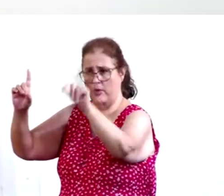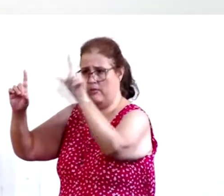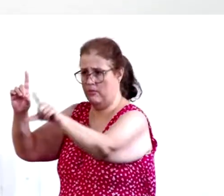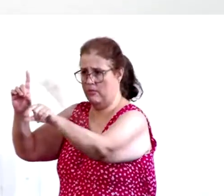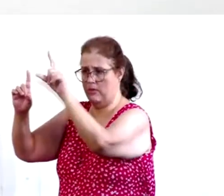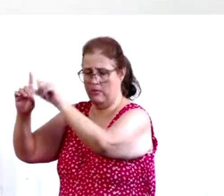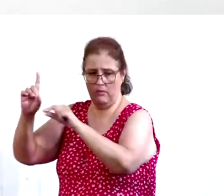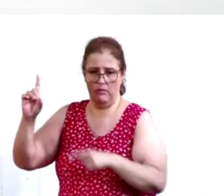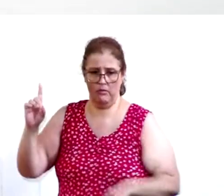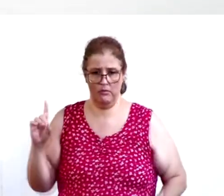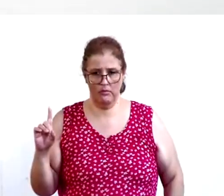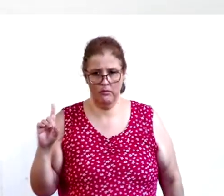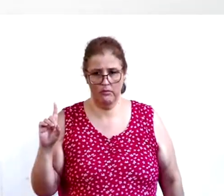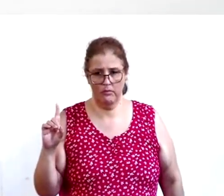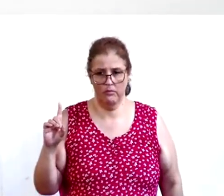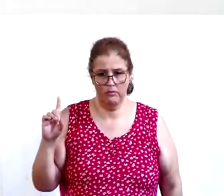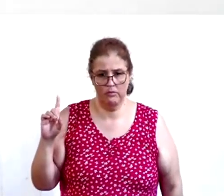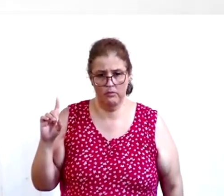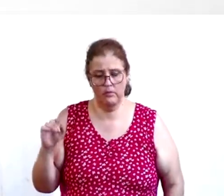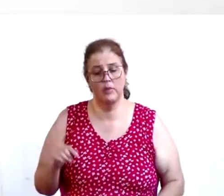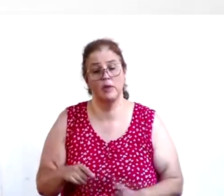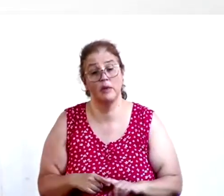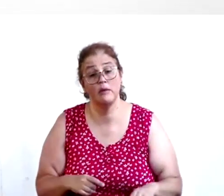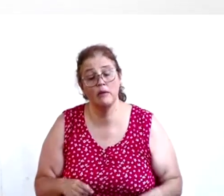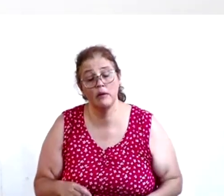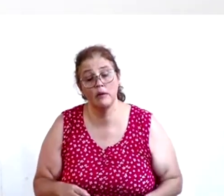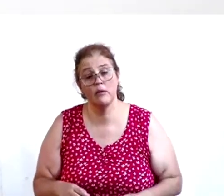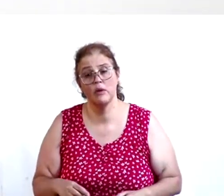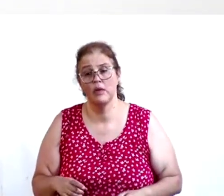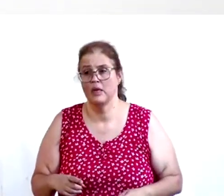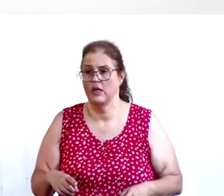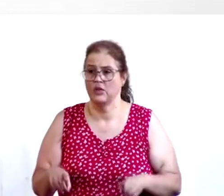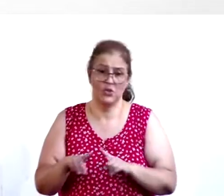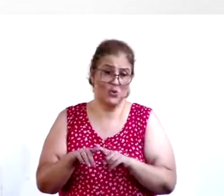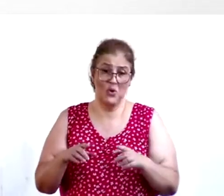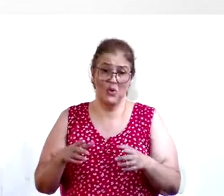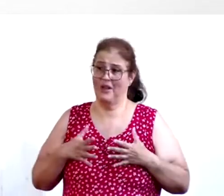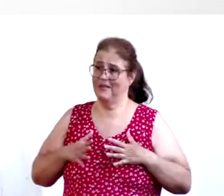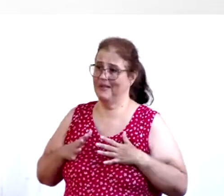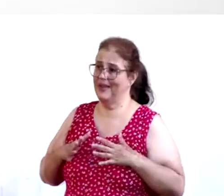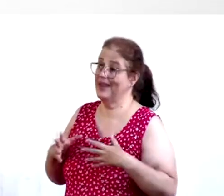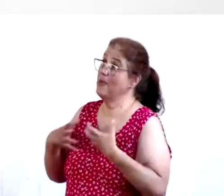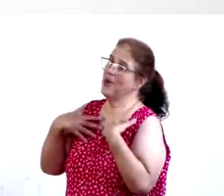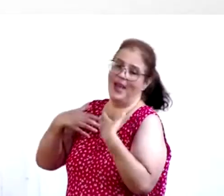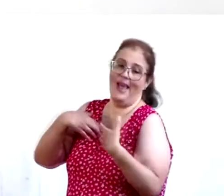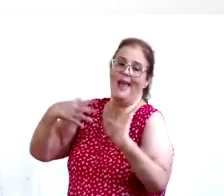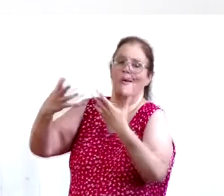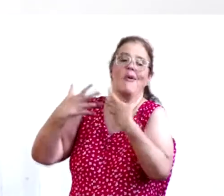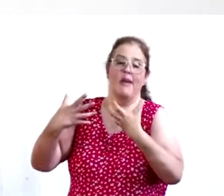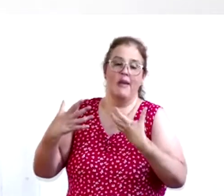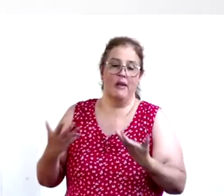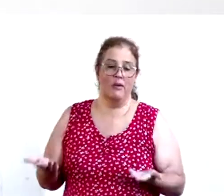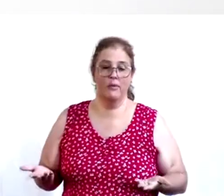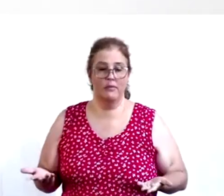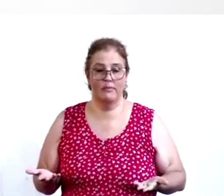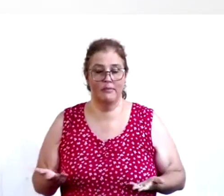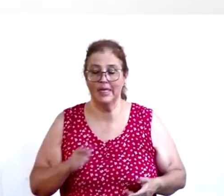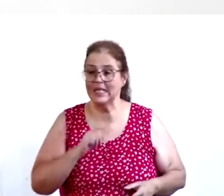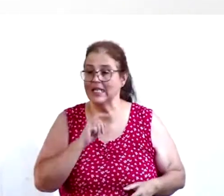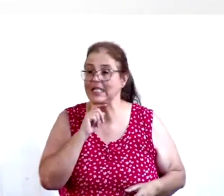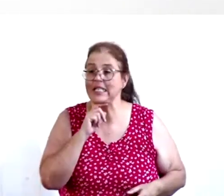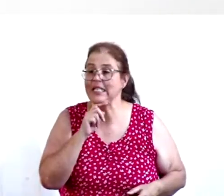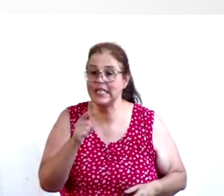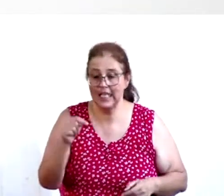meu. Então a escolha não é um voluntariado, ninguém se voluntaria para ser um escolhido de